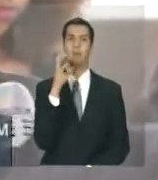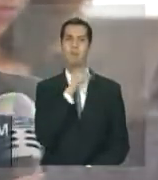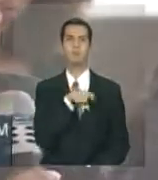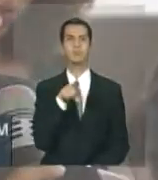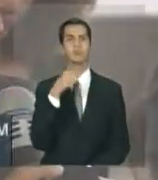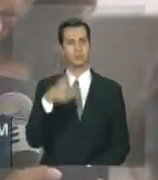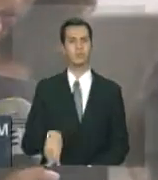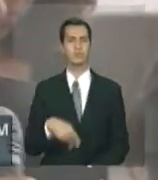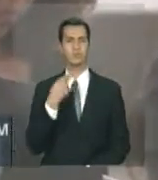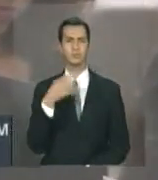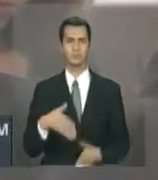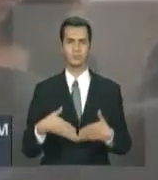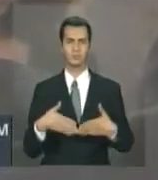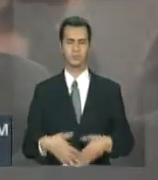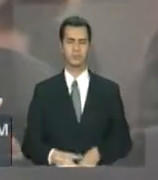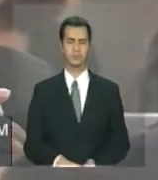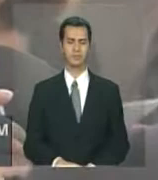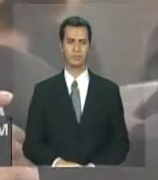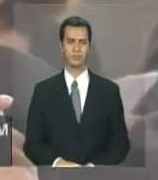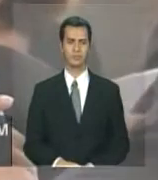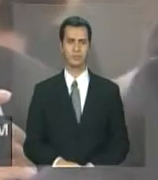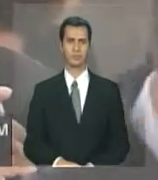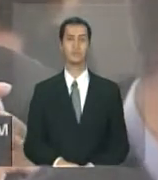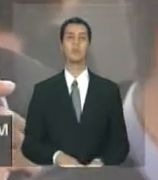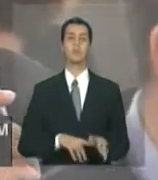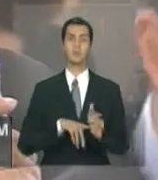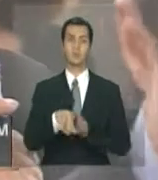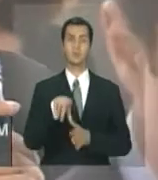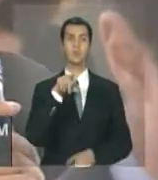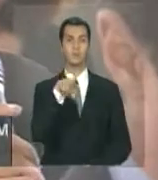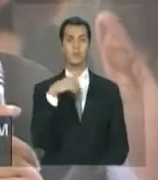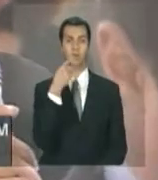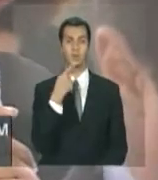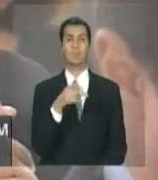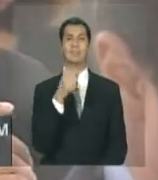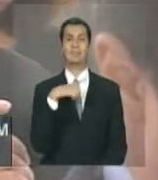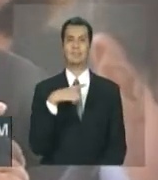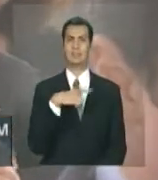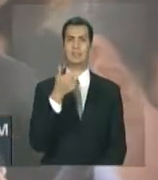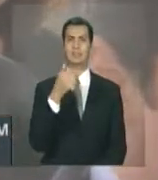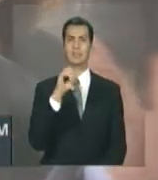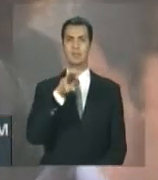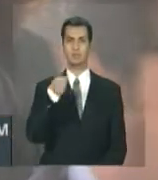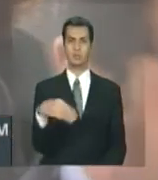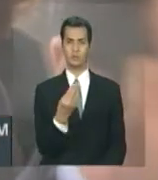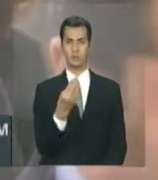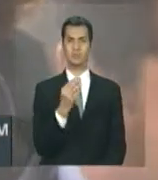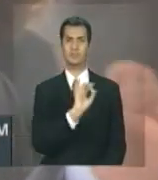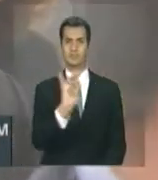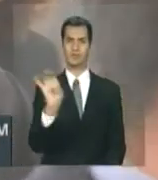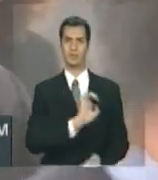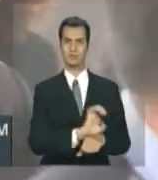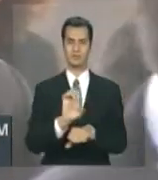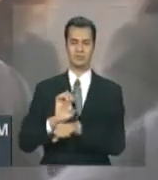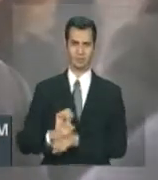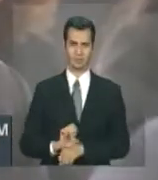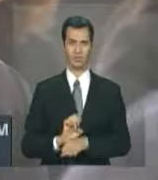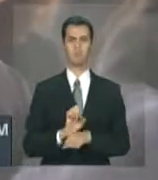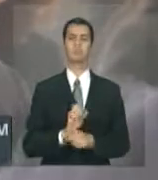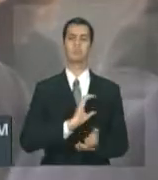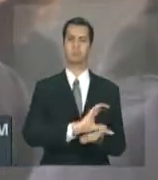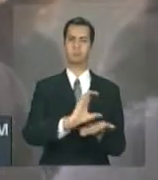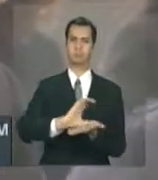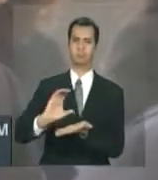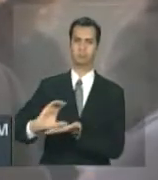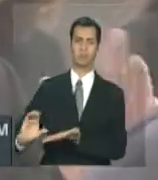Com relação aos valores, ministro, de 10 milhões para cada estado, para medidas como cisternas e tudo